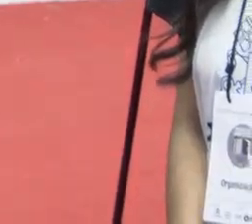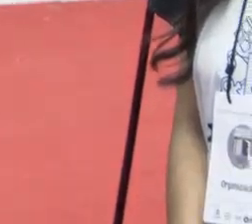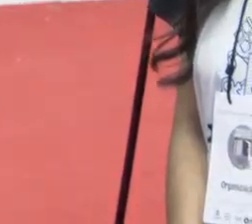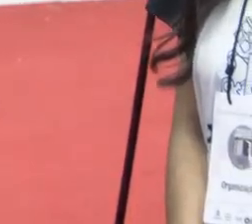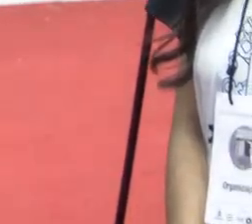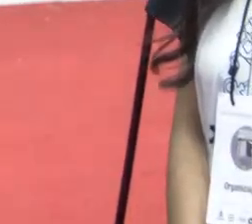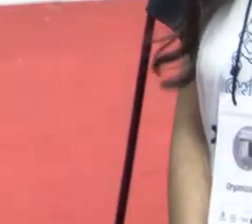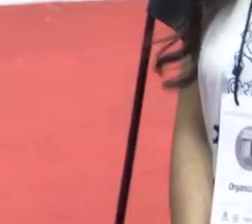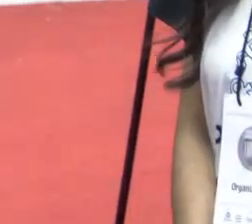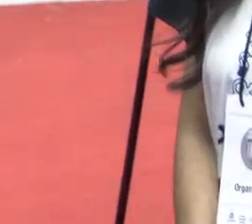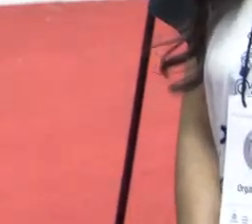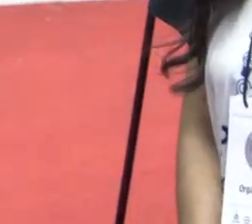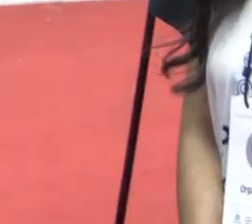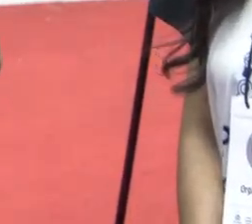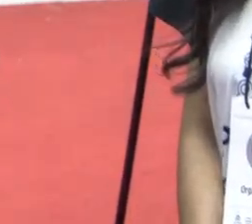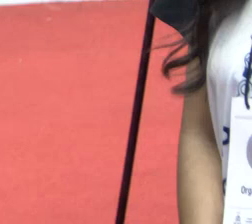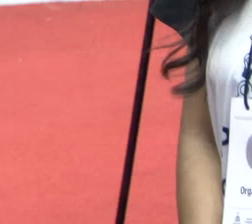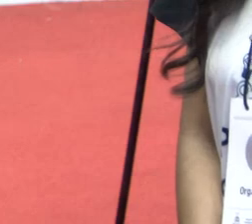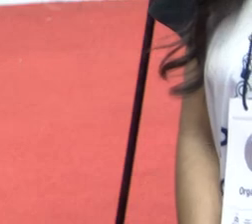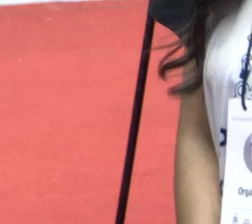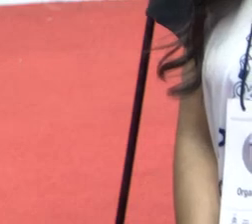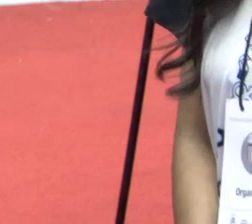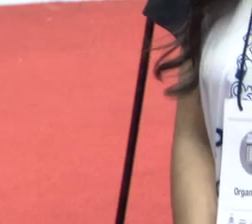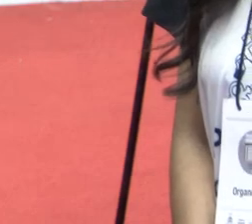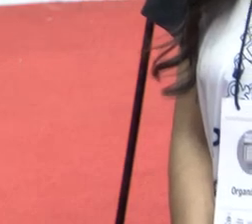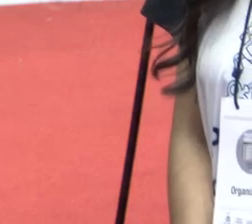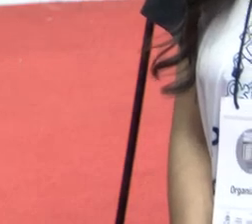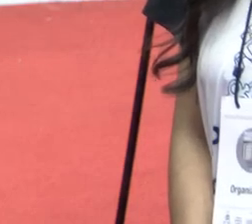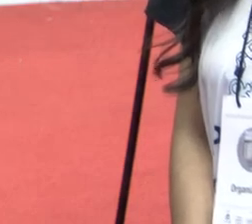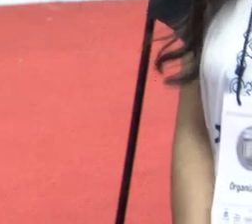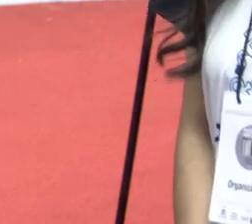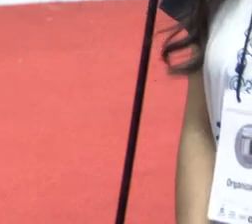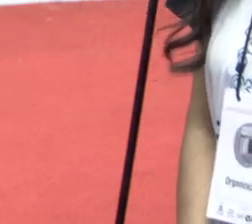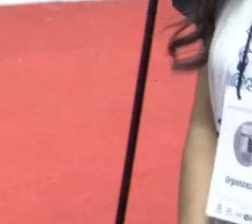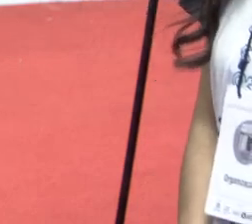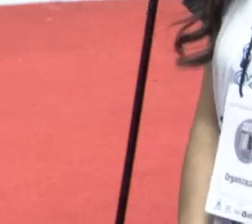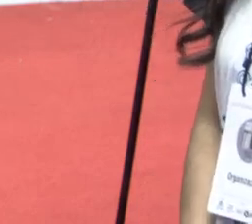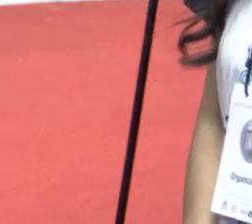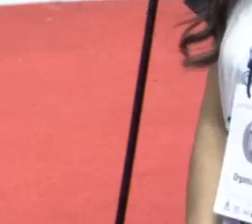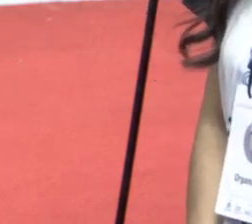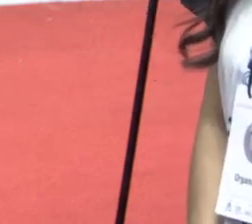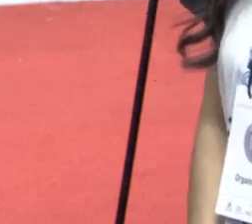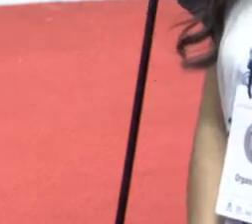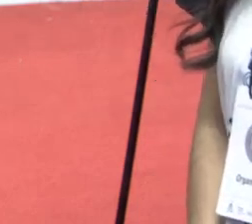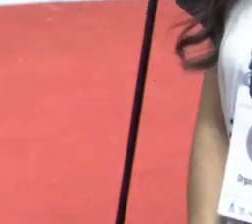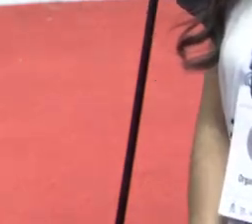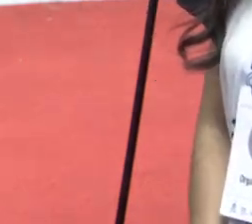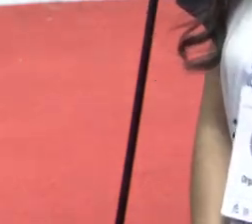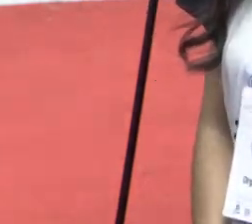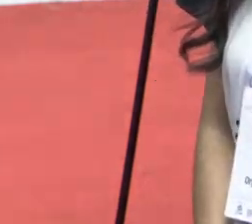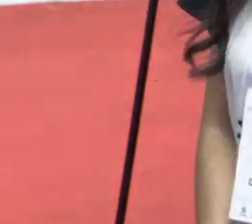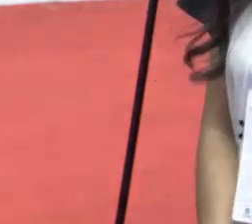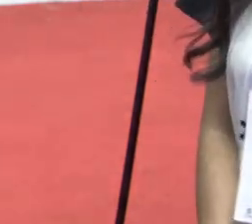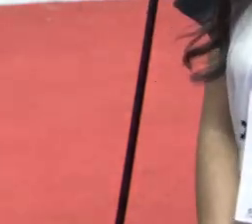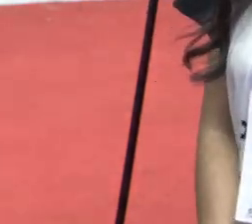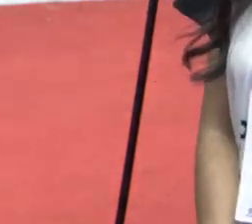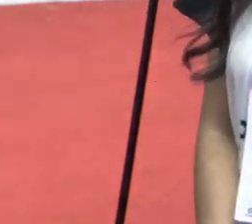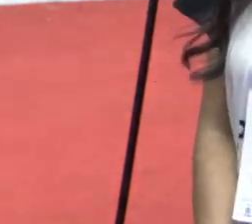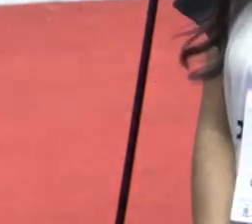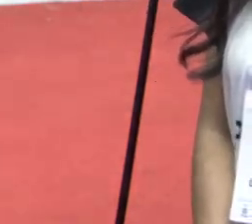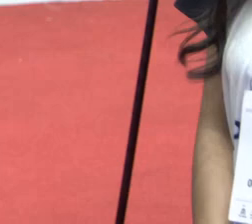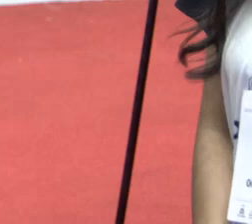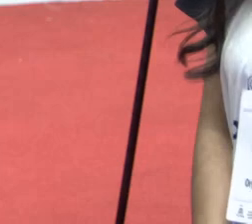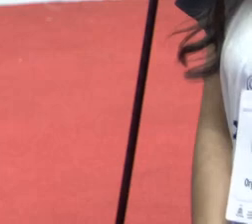eh se a gente for analisar de uma forma geral se a gente for usar uma análise em suma a proposta de número um ela está falando assim de